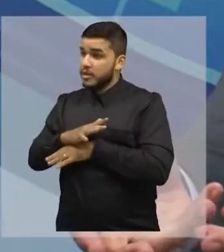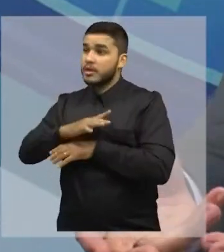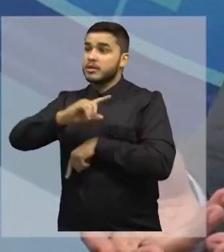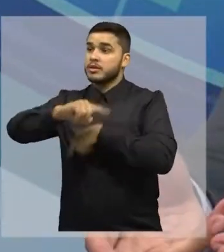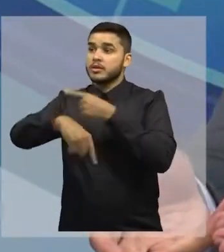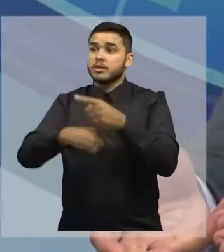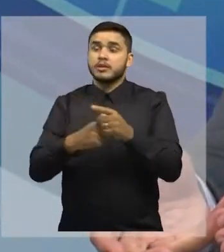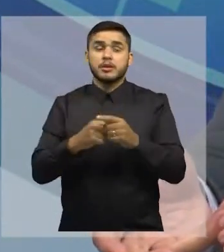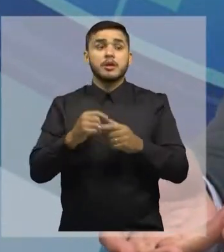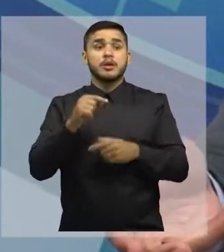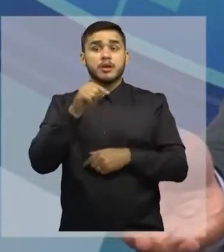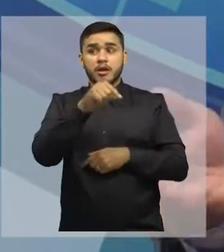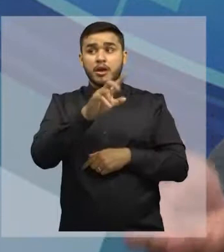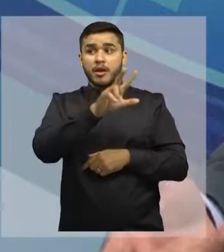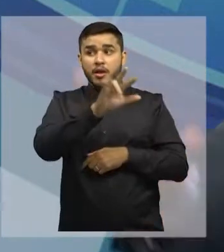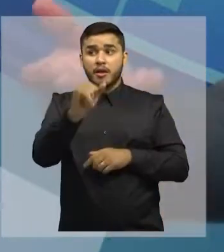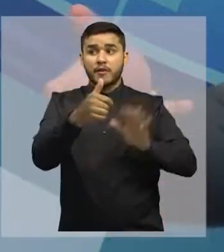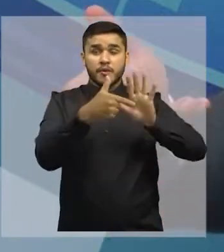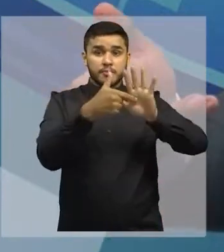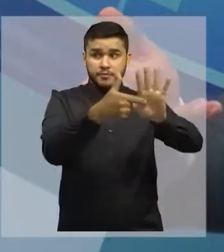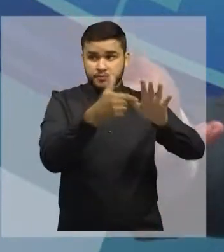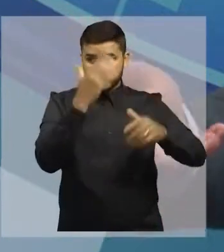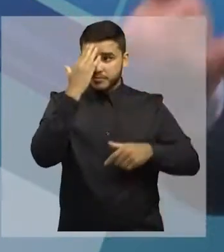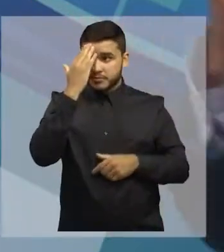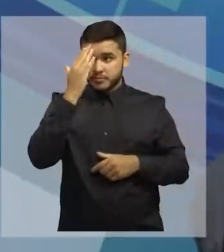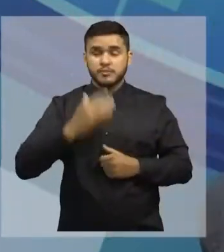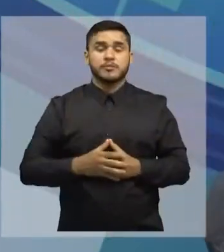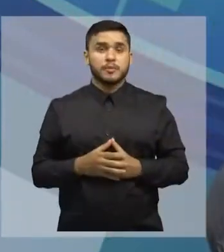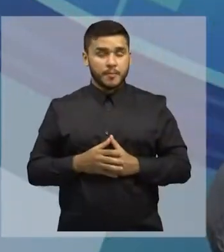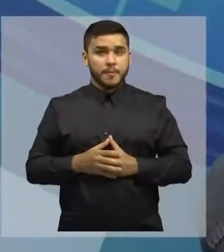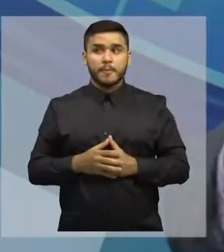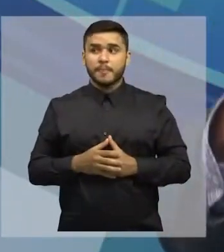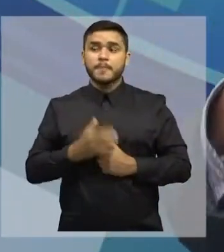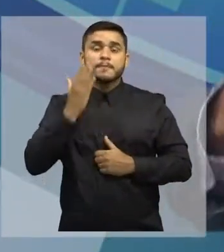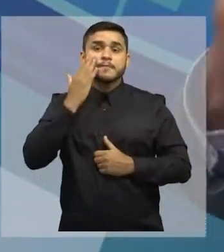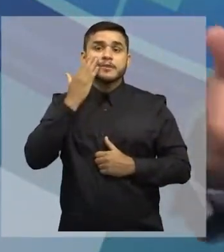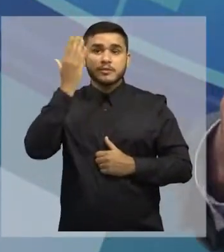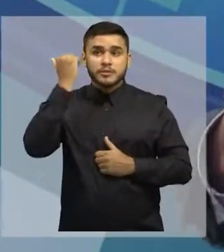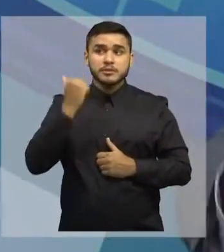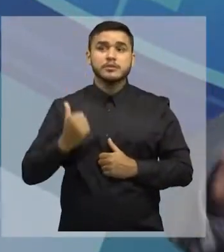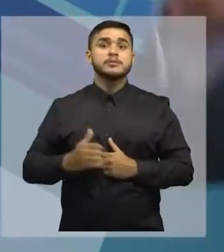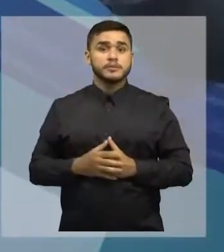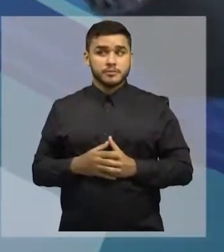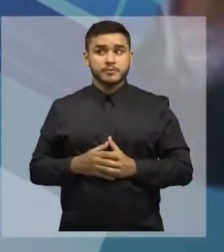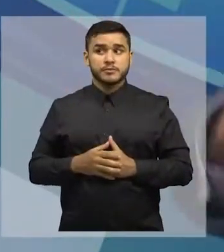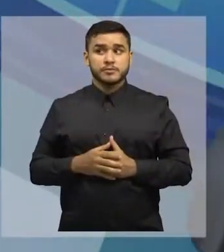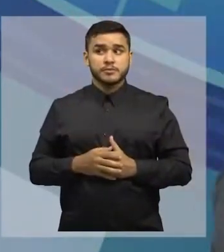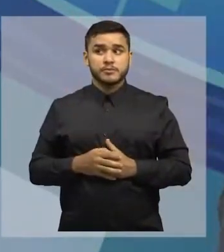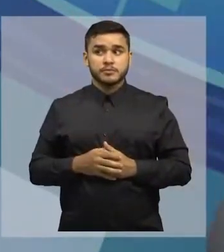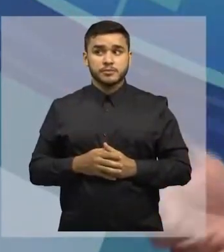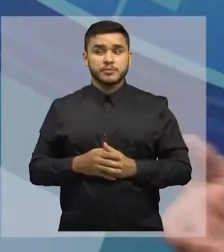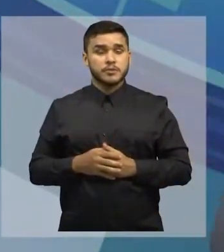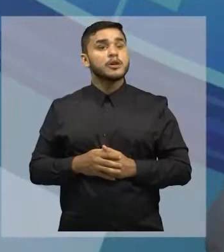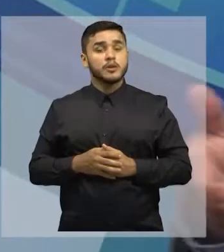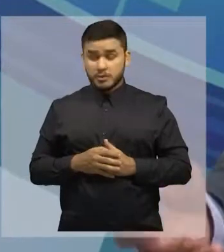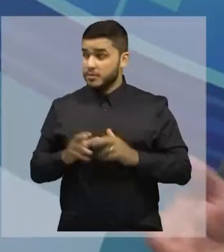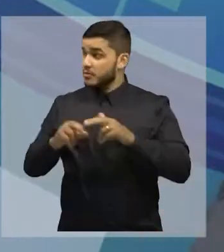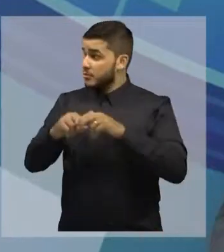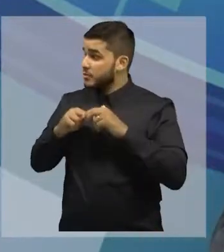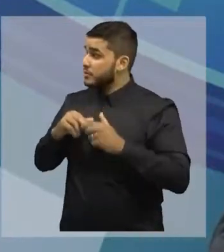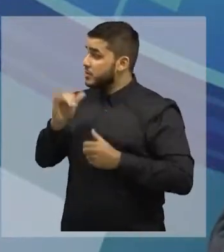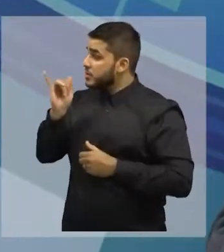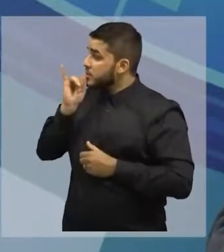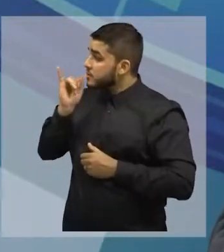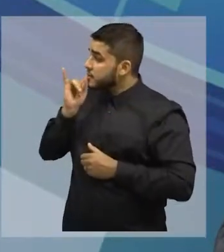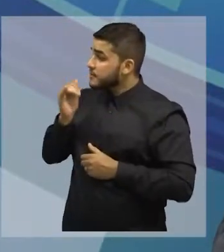para aprovação no Congresso. E depois a própria negociação para a execução. Arrecadar recursos, que muitas vezes não é só local,